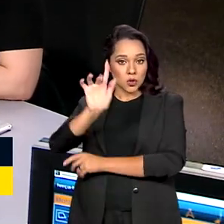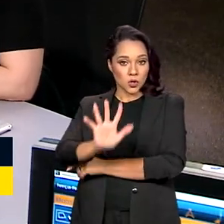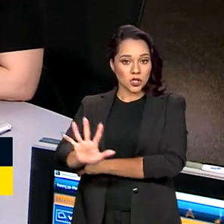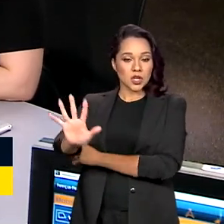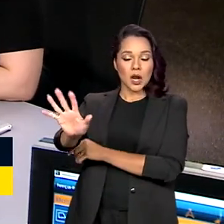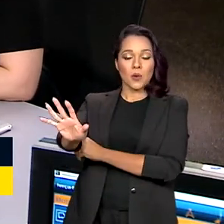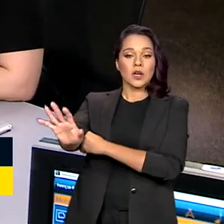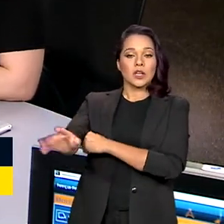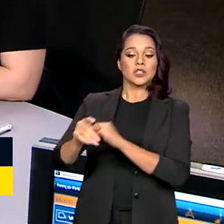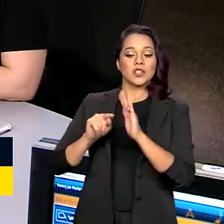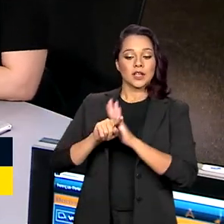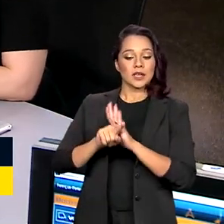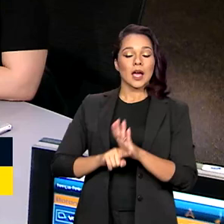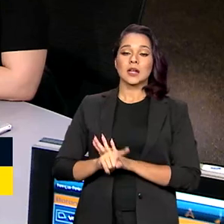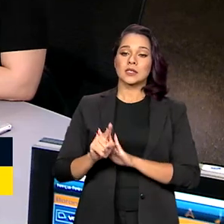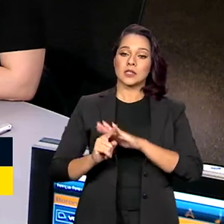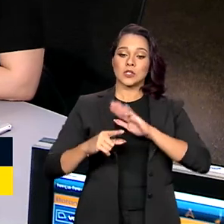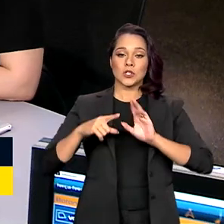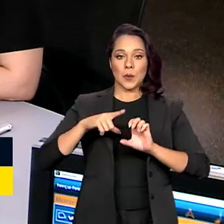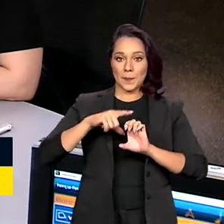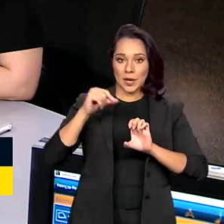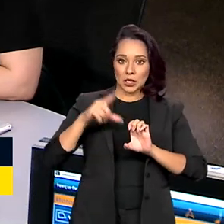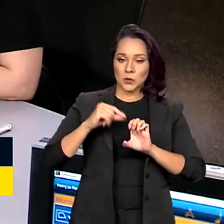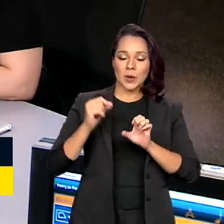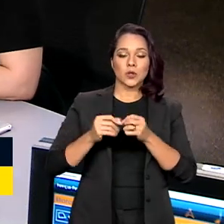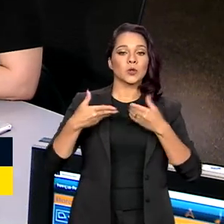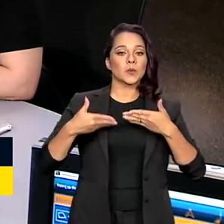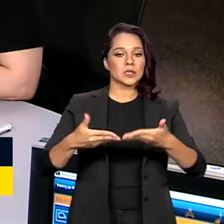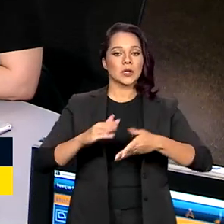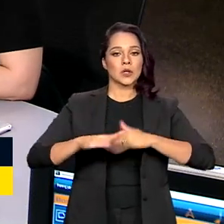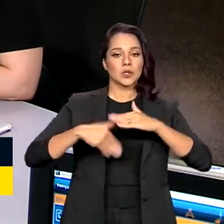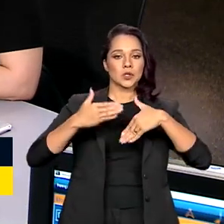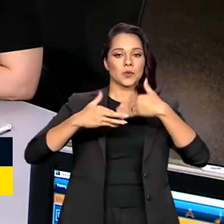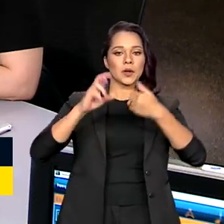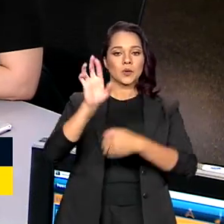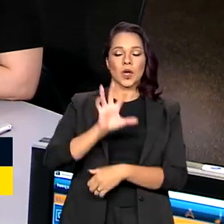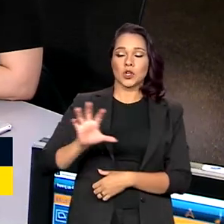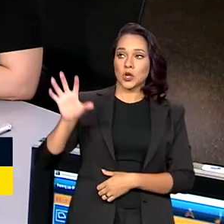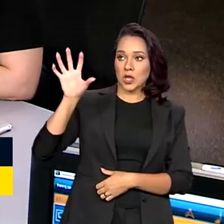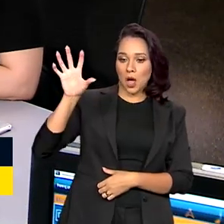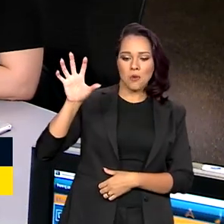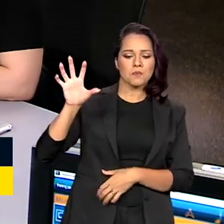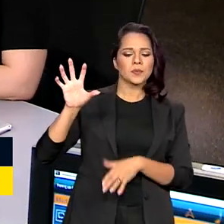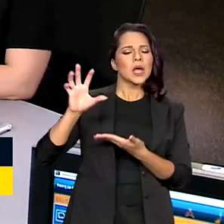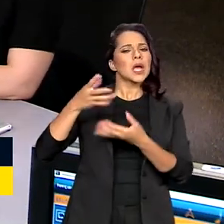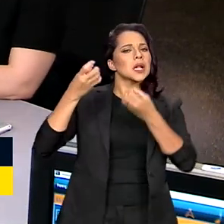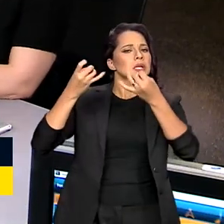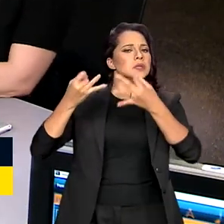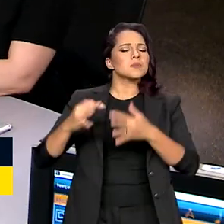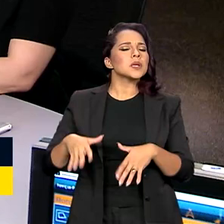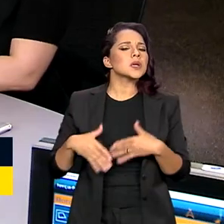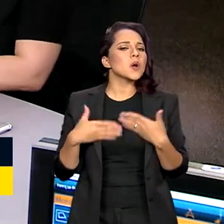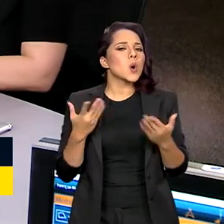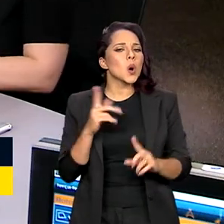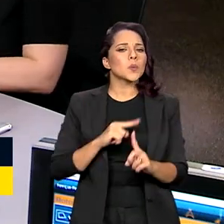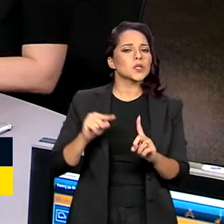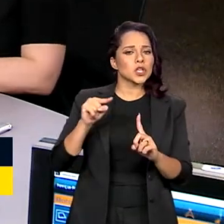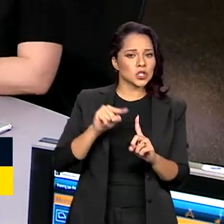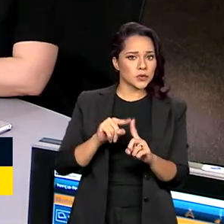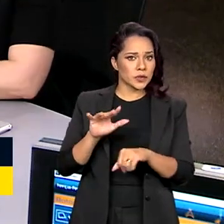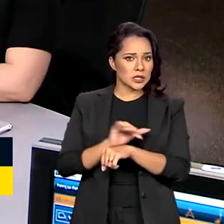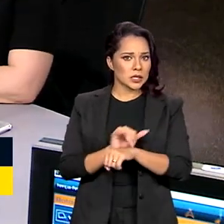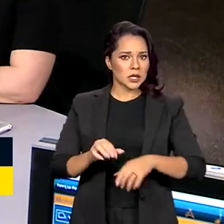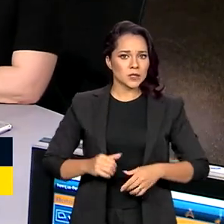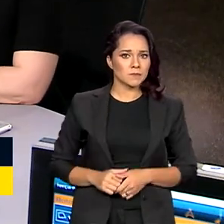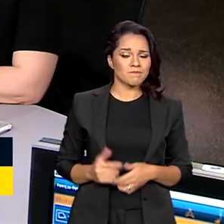de análise de empreendimentos do Ministério do Desenvolvimento Regional, explica qual foi o objetivo da medida.